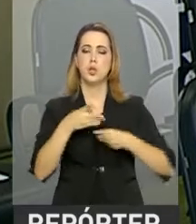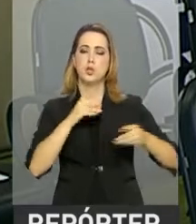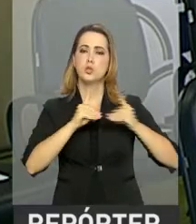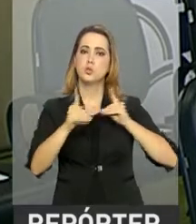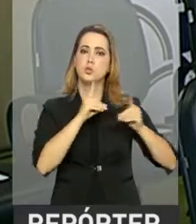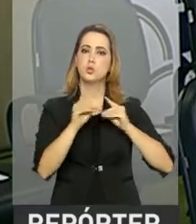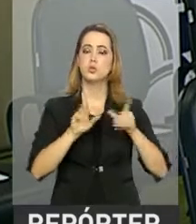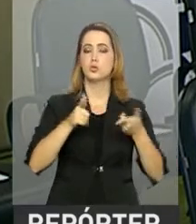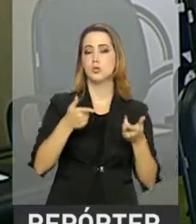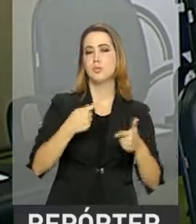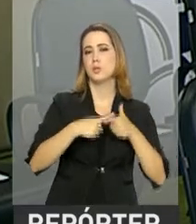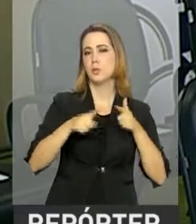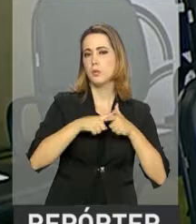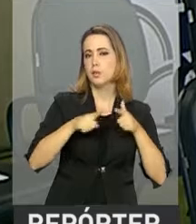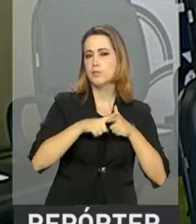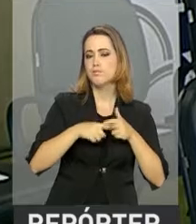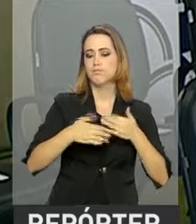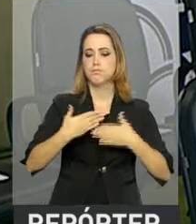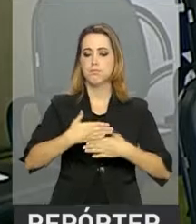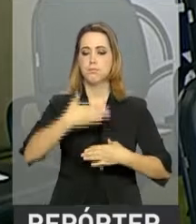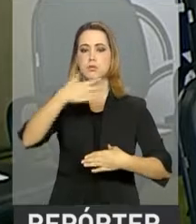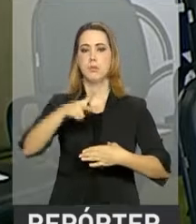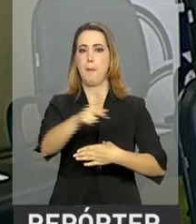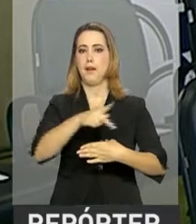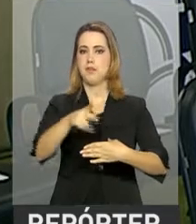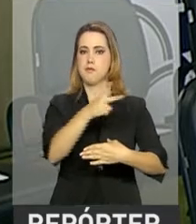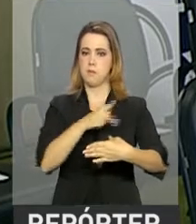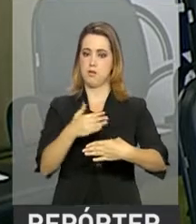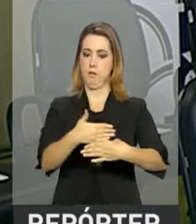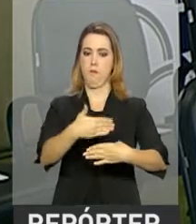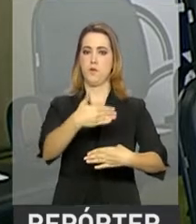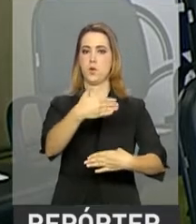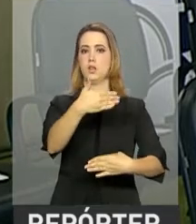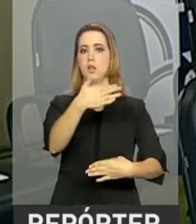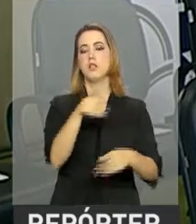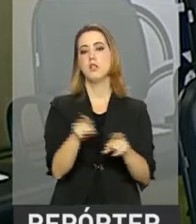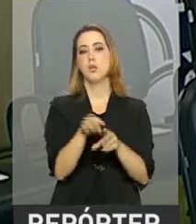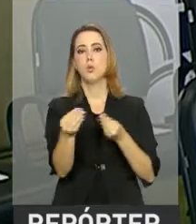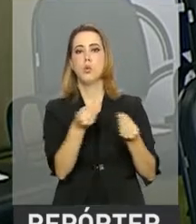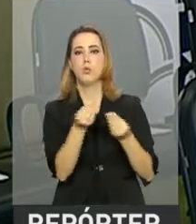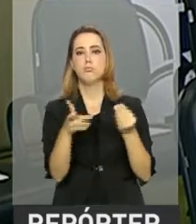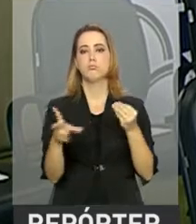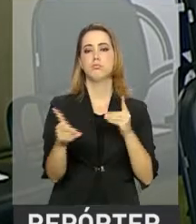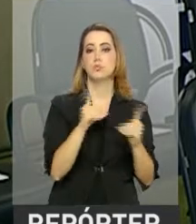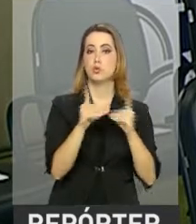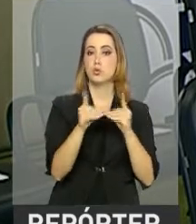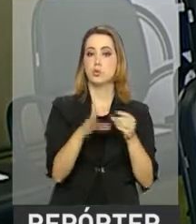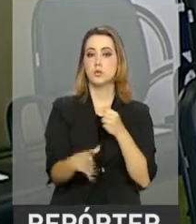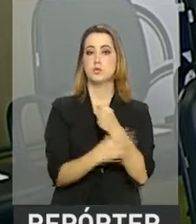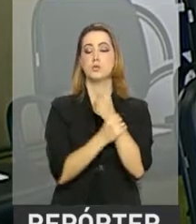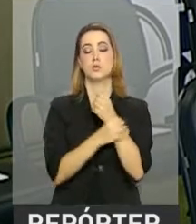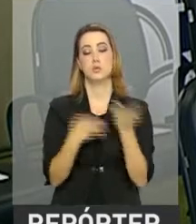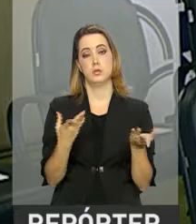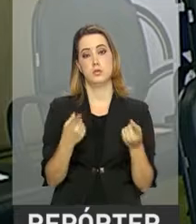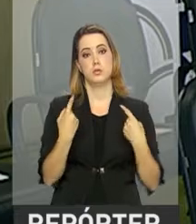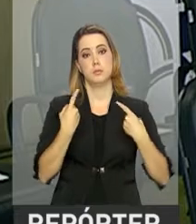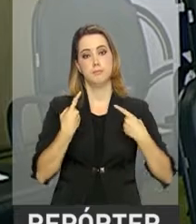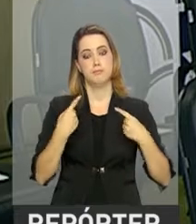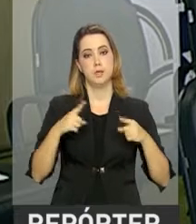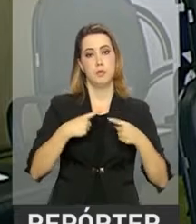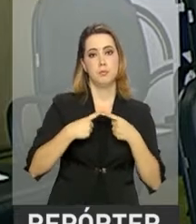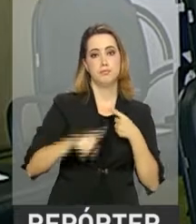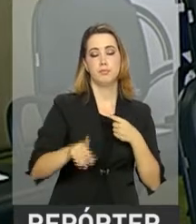de pessoas drogas de armas eo contrabando desses encontros devem sair medidas de propostas concretas para o combate a esse tipo de